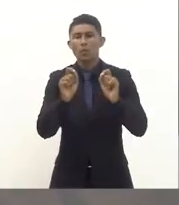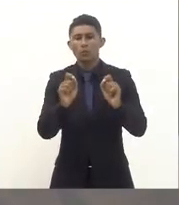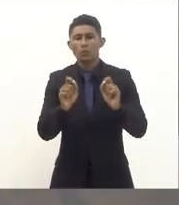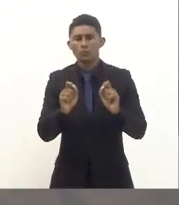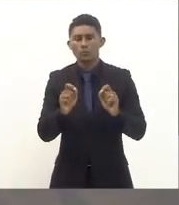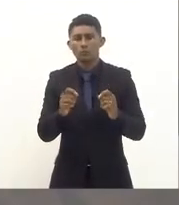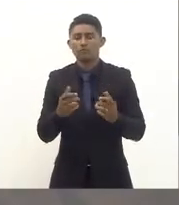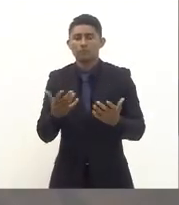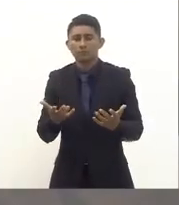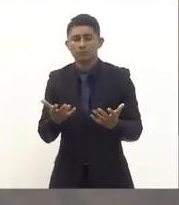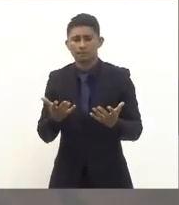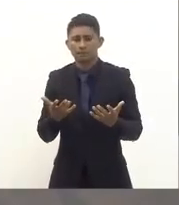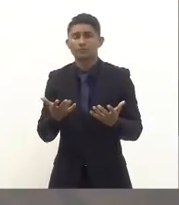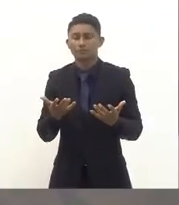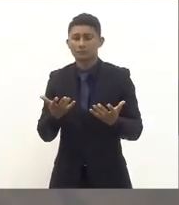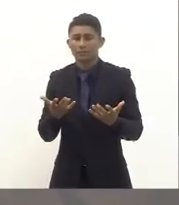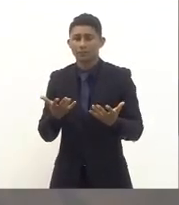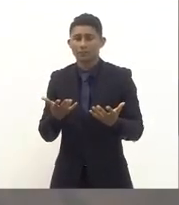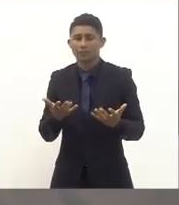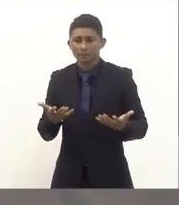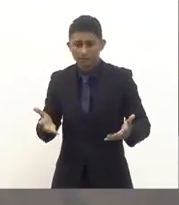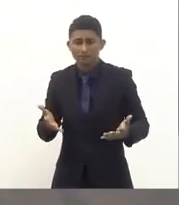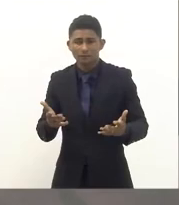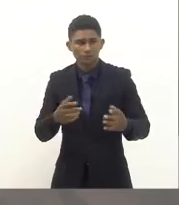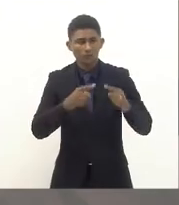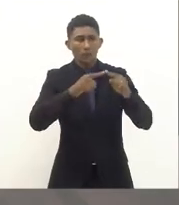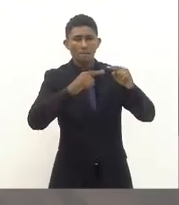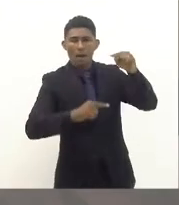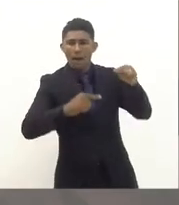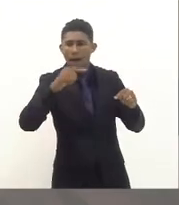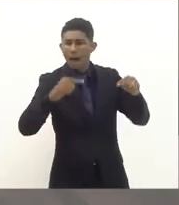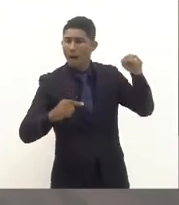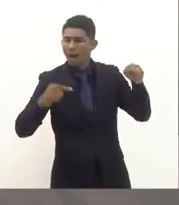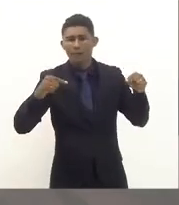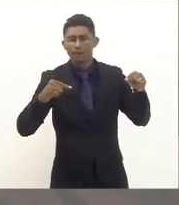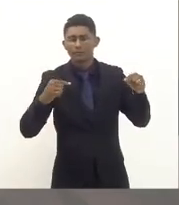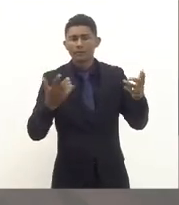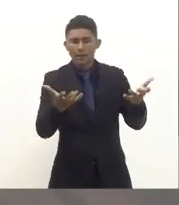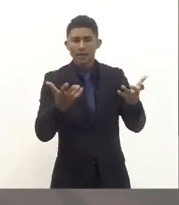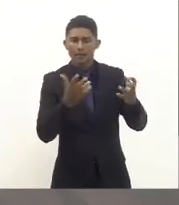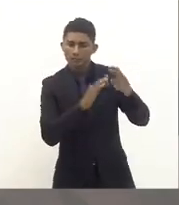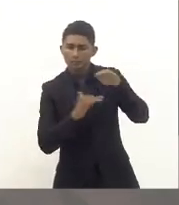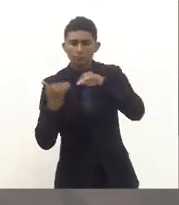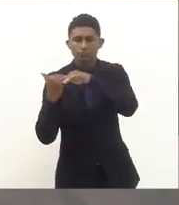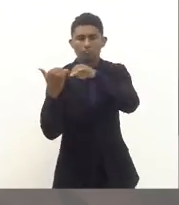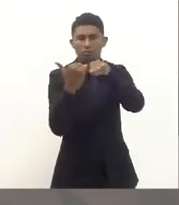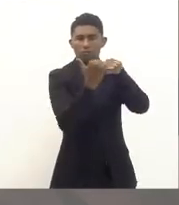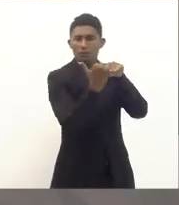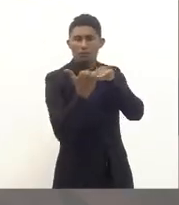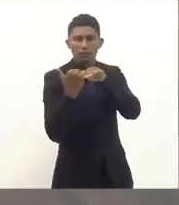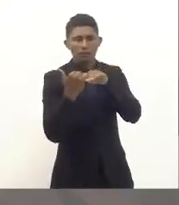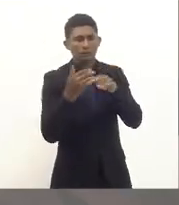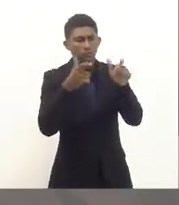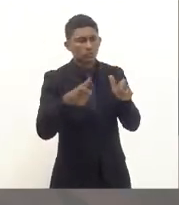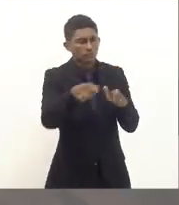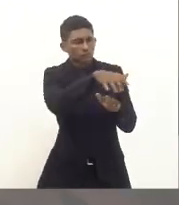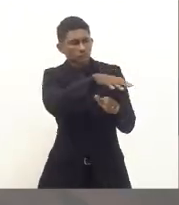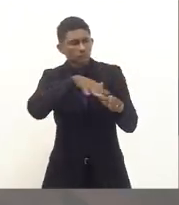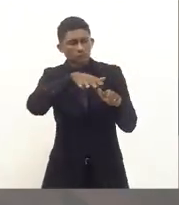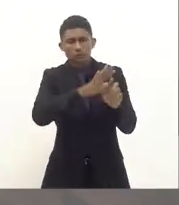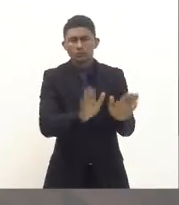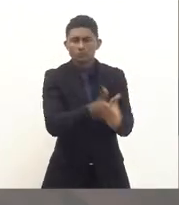os impactos é das desigualdades nos territórios de pobreza Temos vários projetos